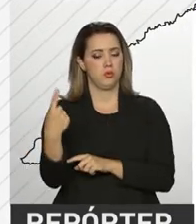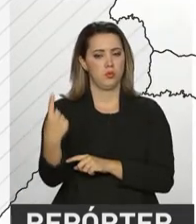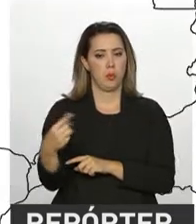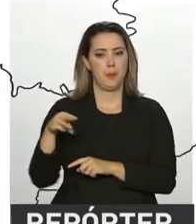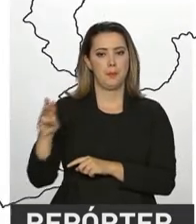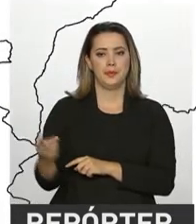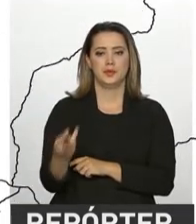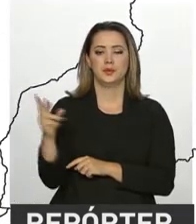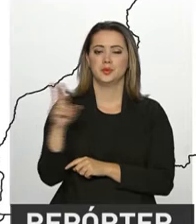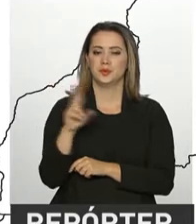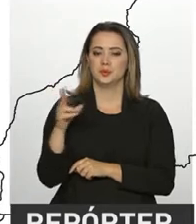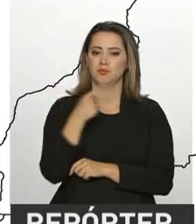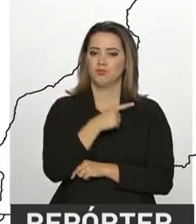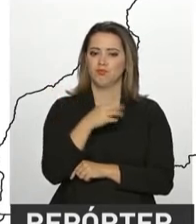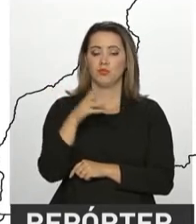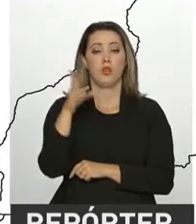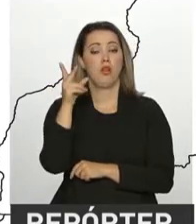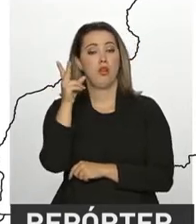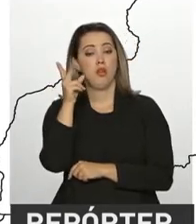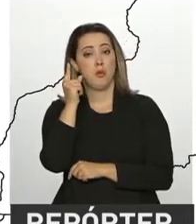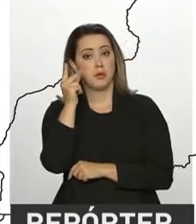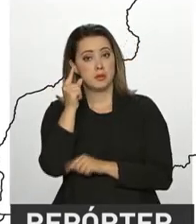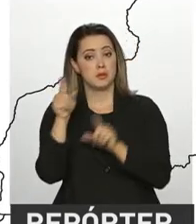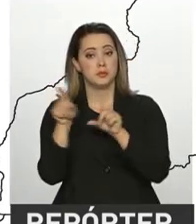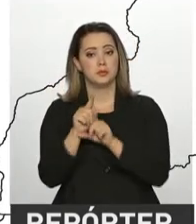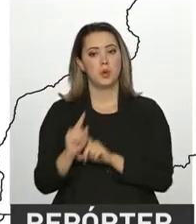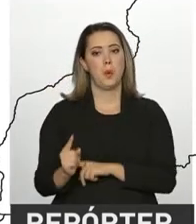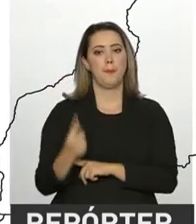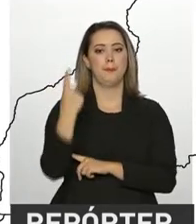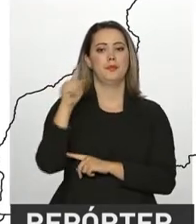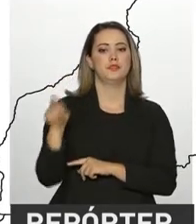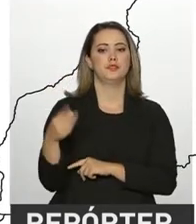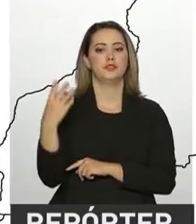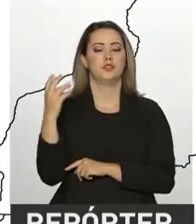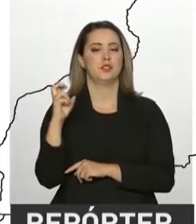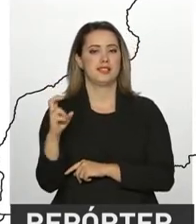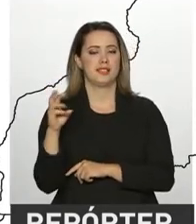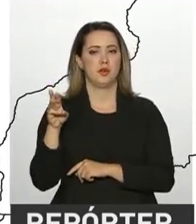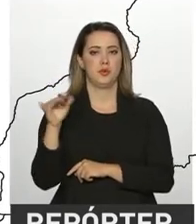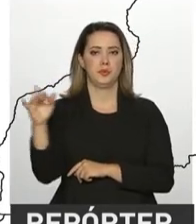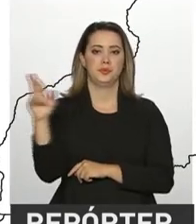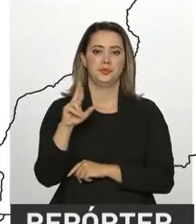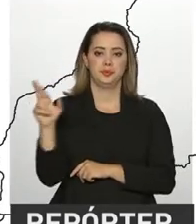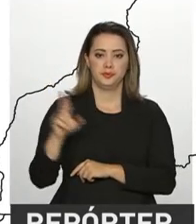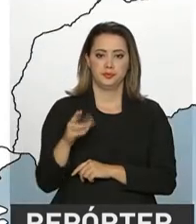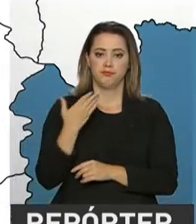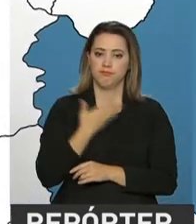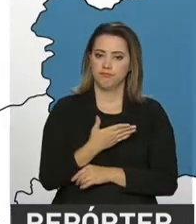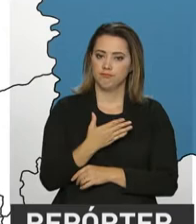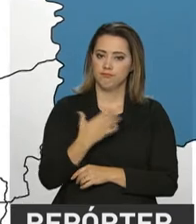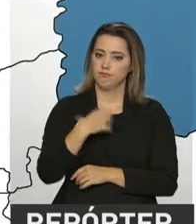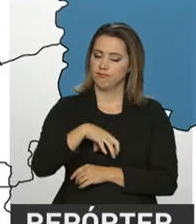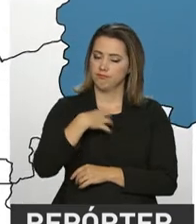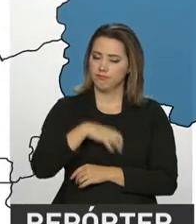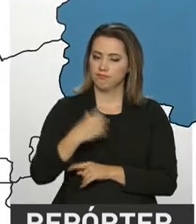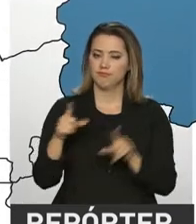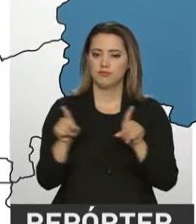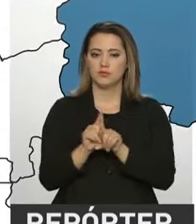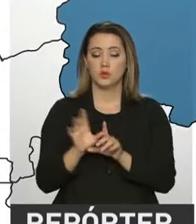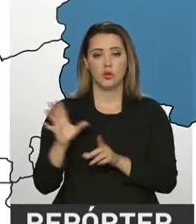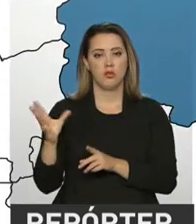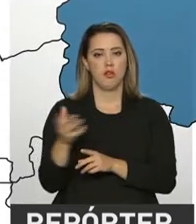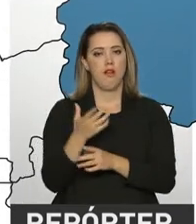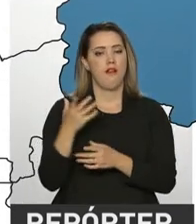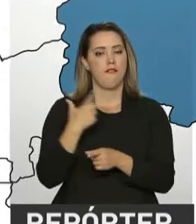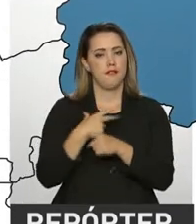em fortaleza a proposta vencedora foi de 1 bilhão e quinhentos milhões de reais e em salvador o consórcio